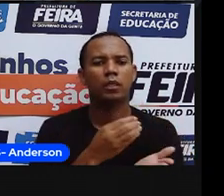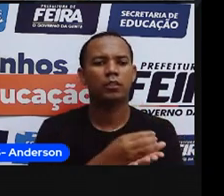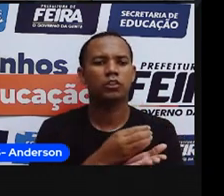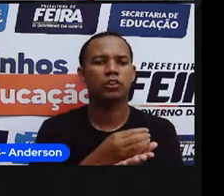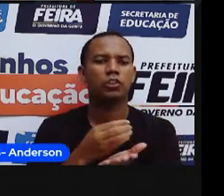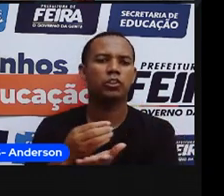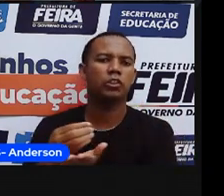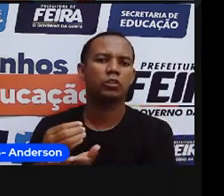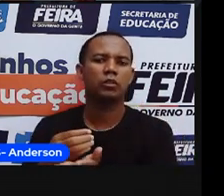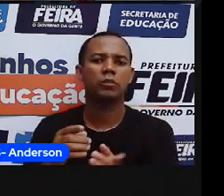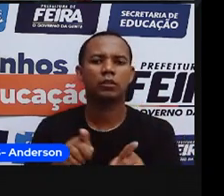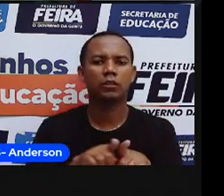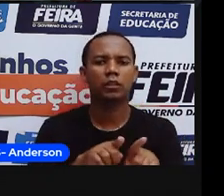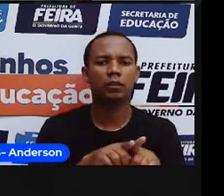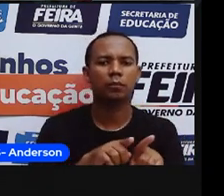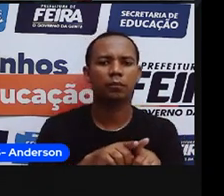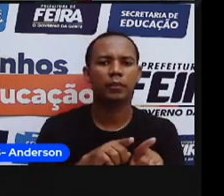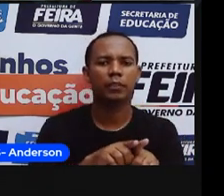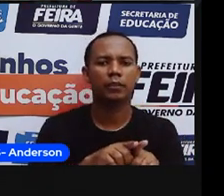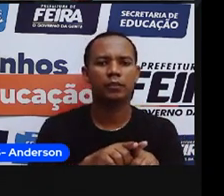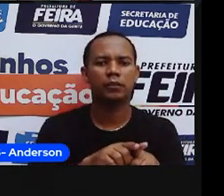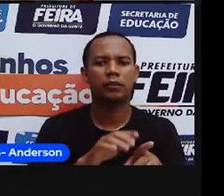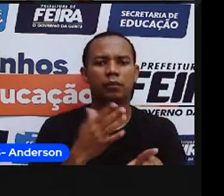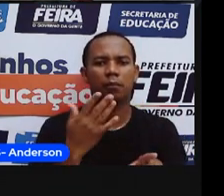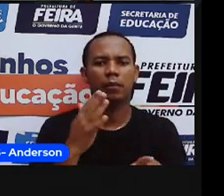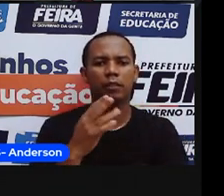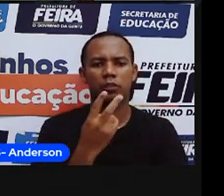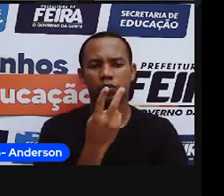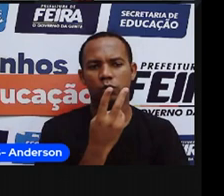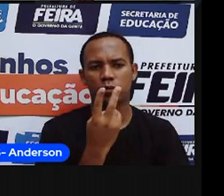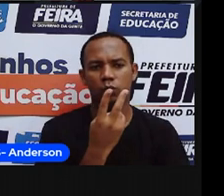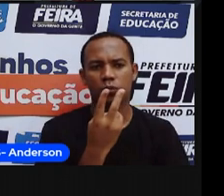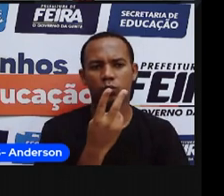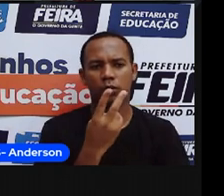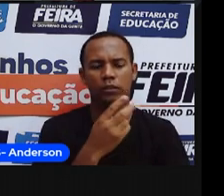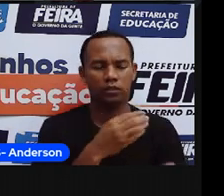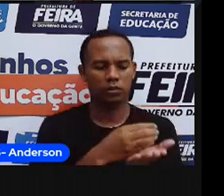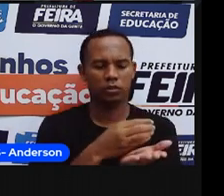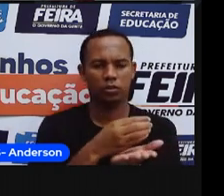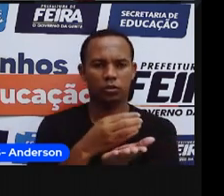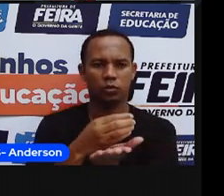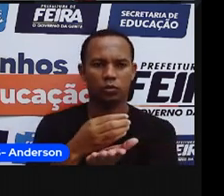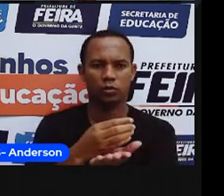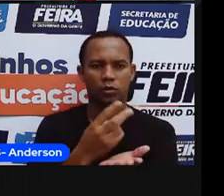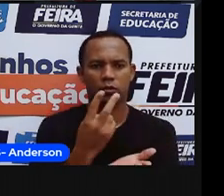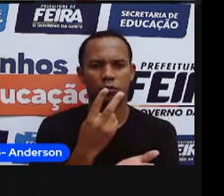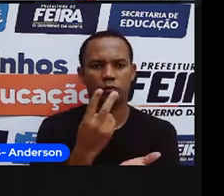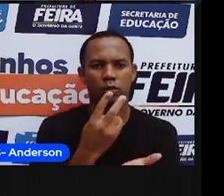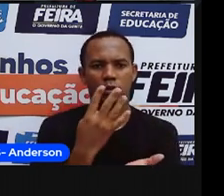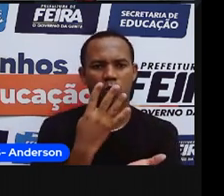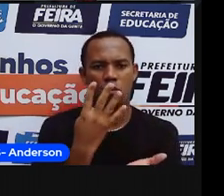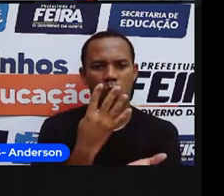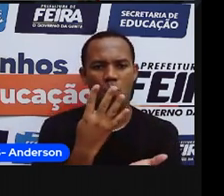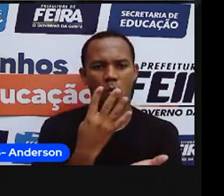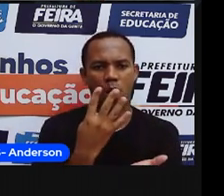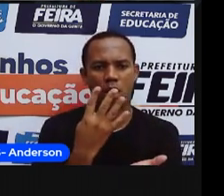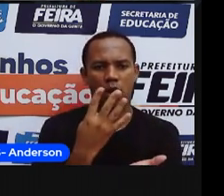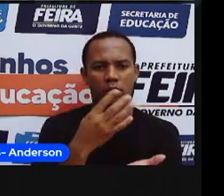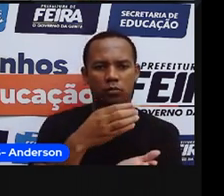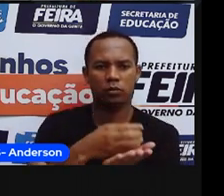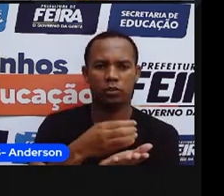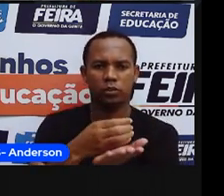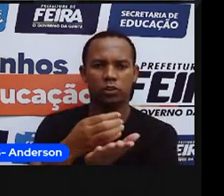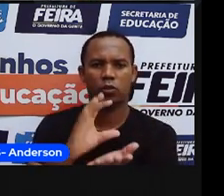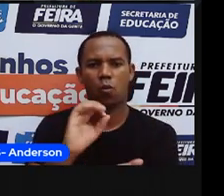de mililitros. Uma xícara, 200. 2 xícaras, quanto será? E 4 xícaras, você sabe? E se